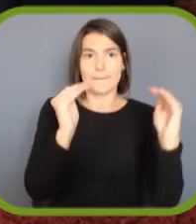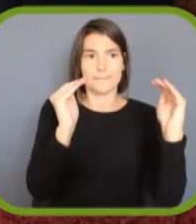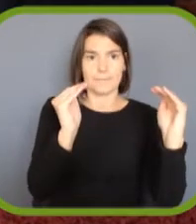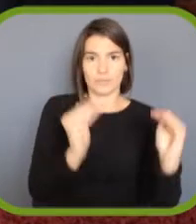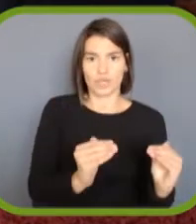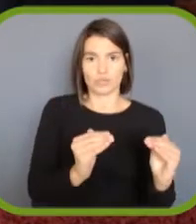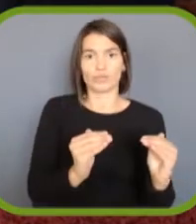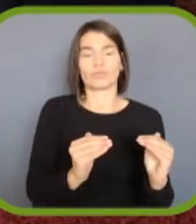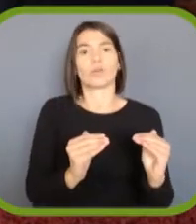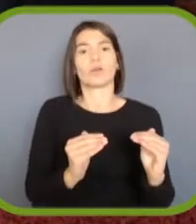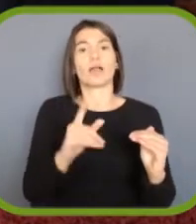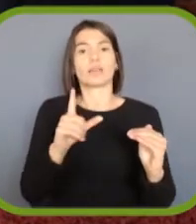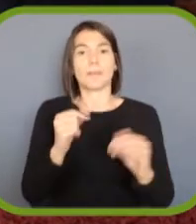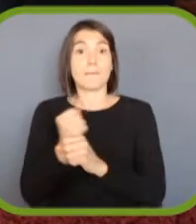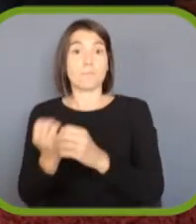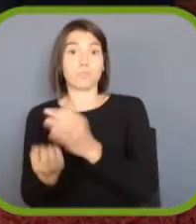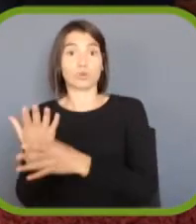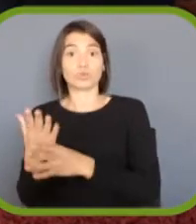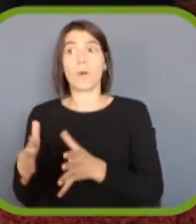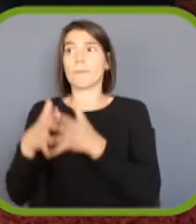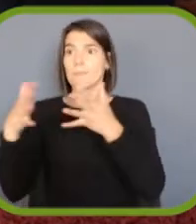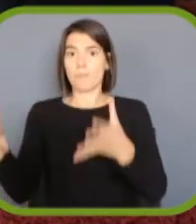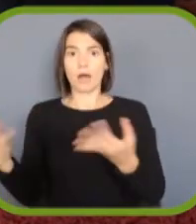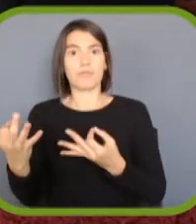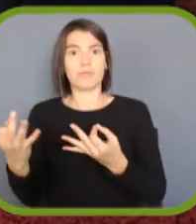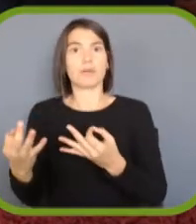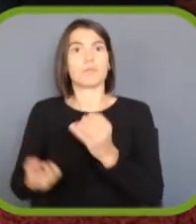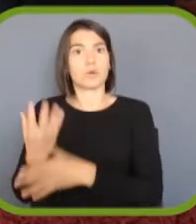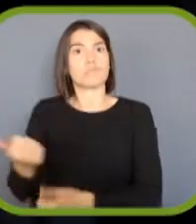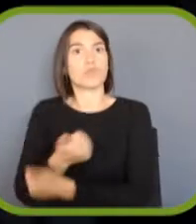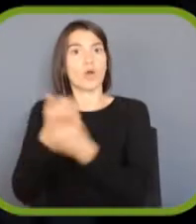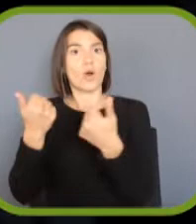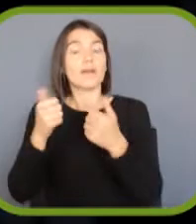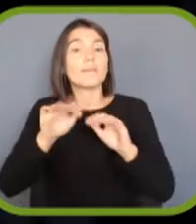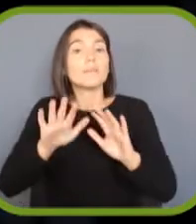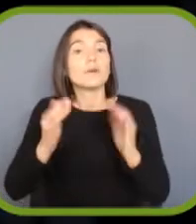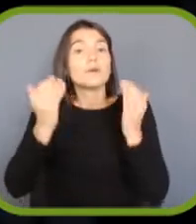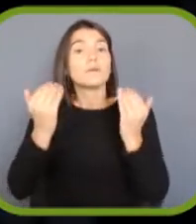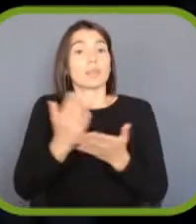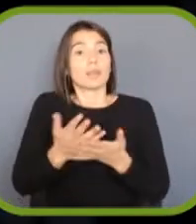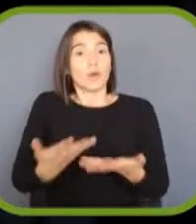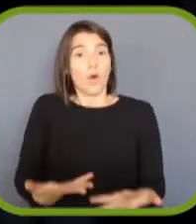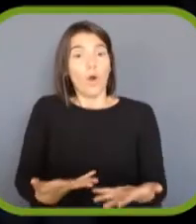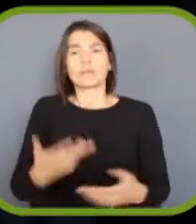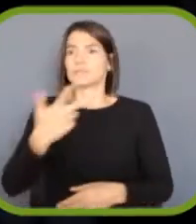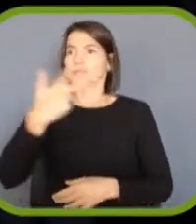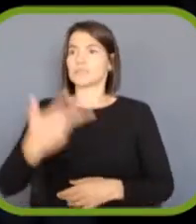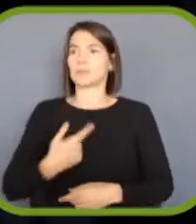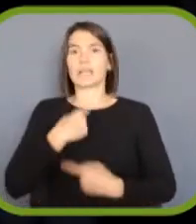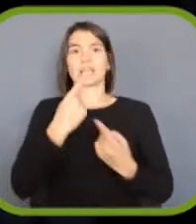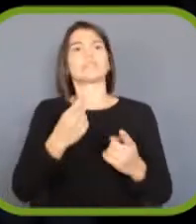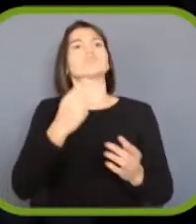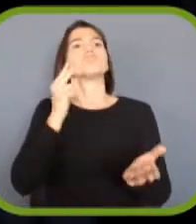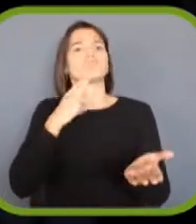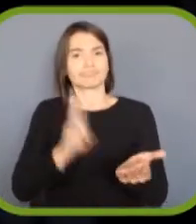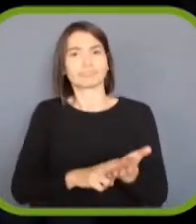entre a redução do tempo de trabalho e até o aumento de produtividade, mas os dados que dispomos neste momento não nos permitem